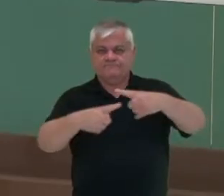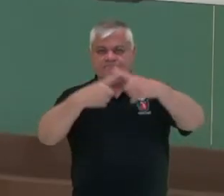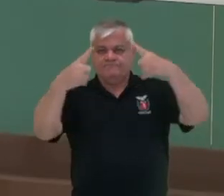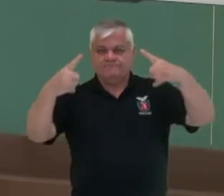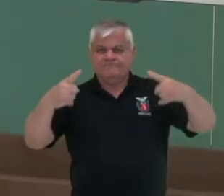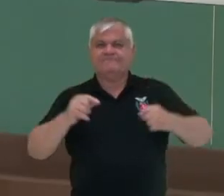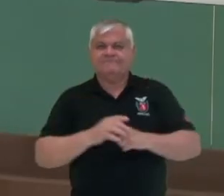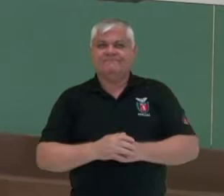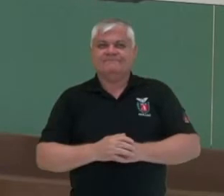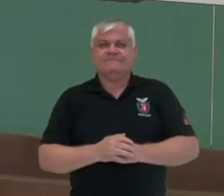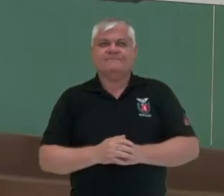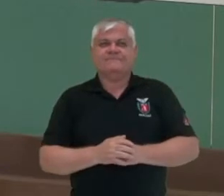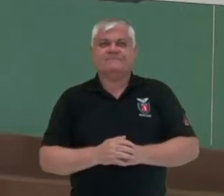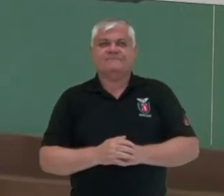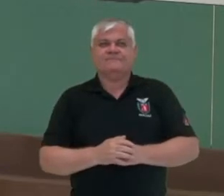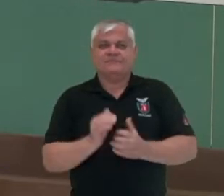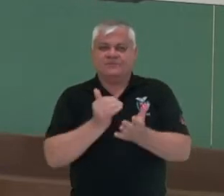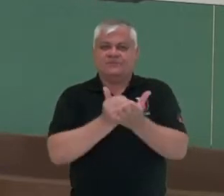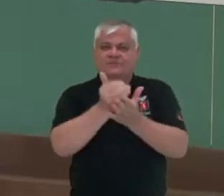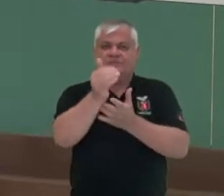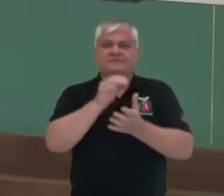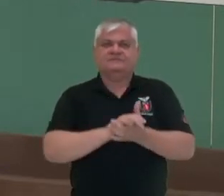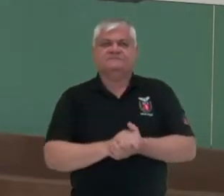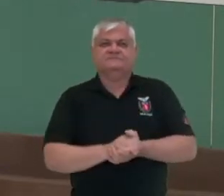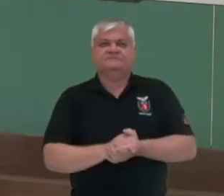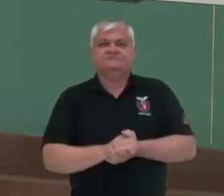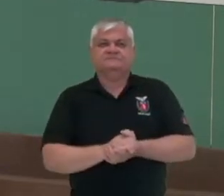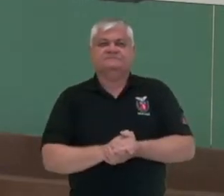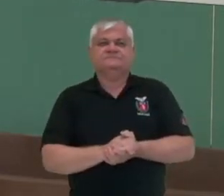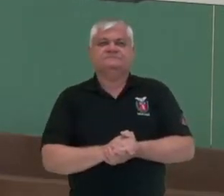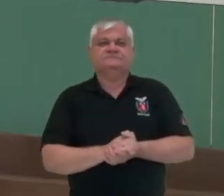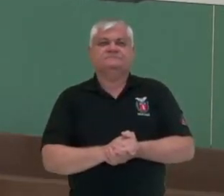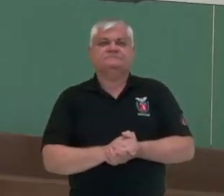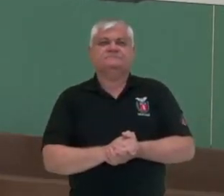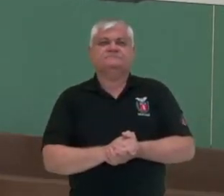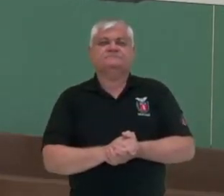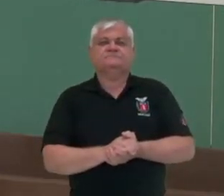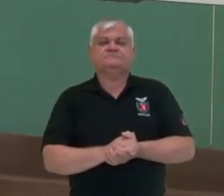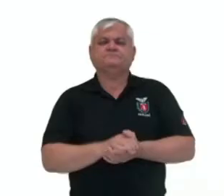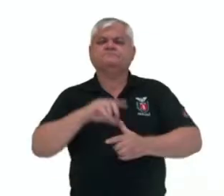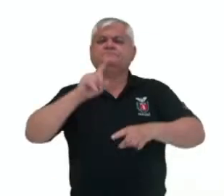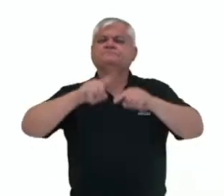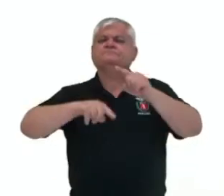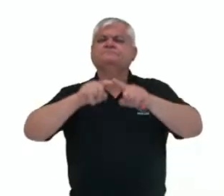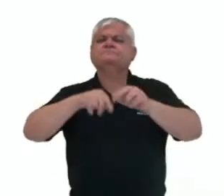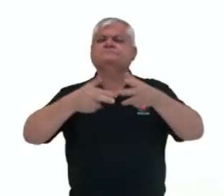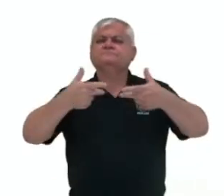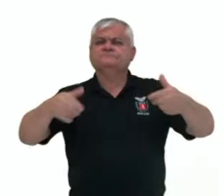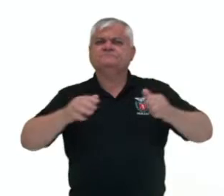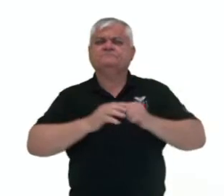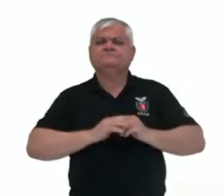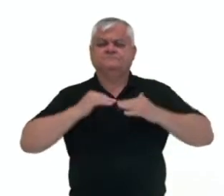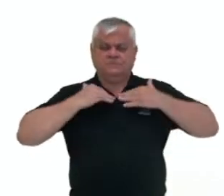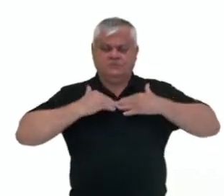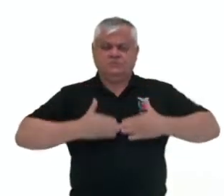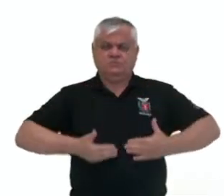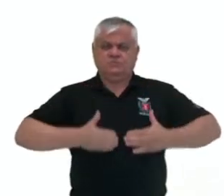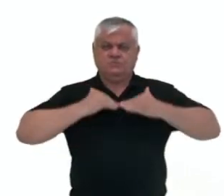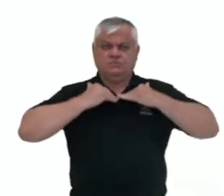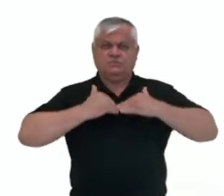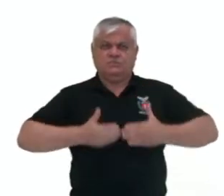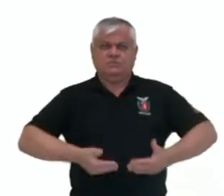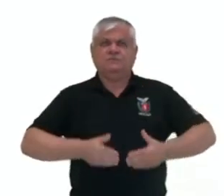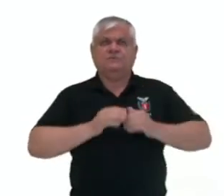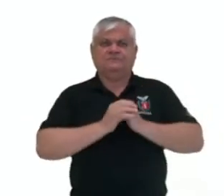ó. Tá? Esse é o início de um combate. Os equipamentos, então a gente tem aqui o colete, que é chamado de